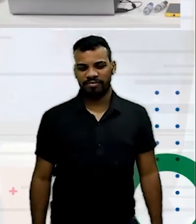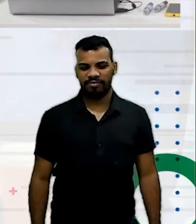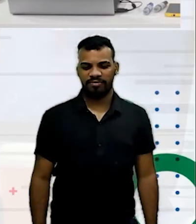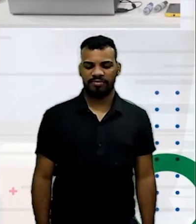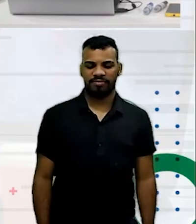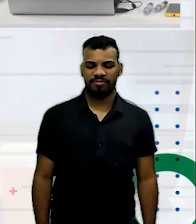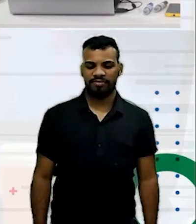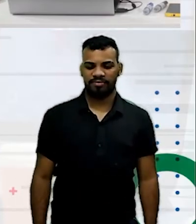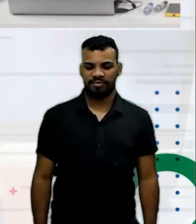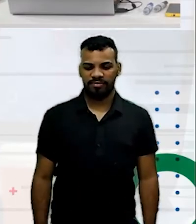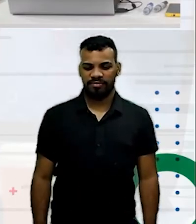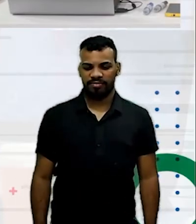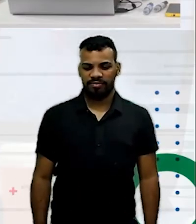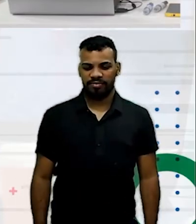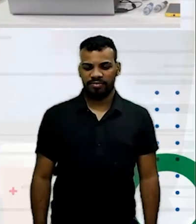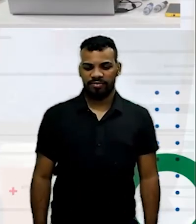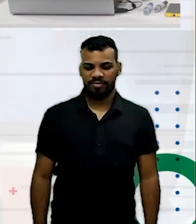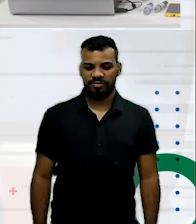didático,